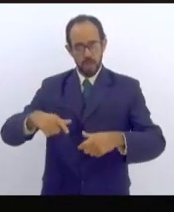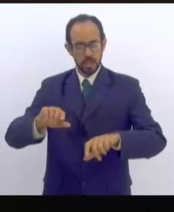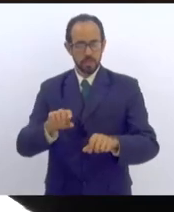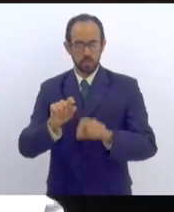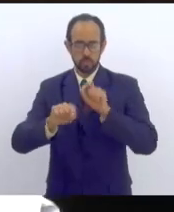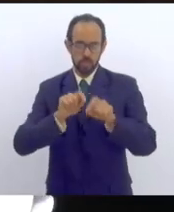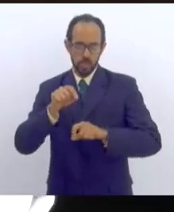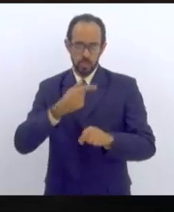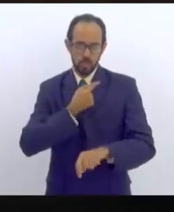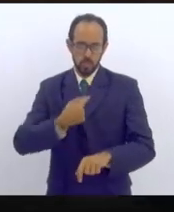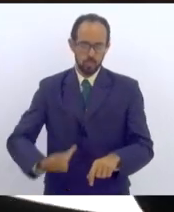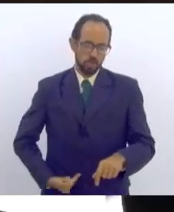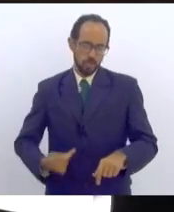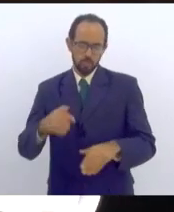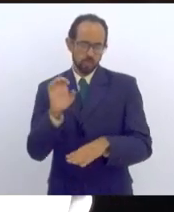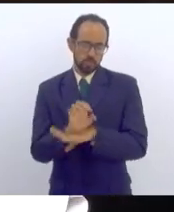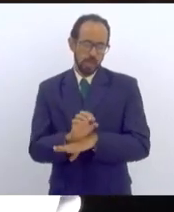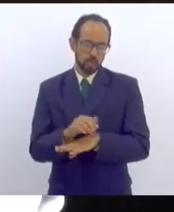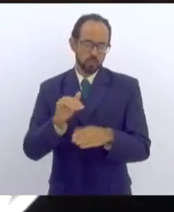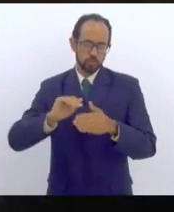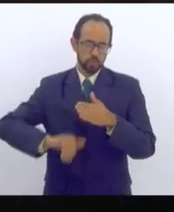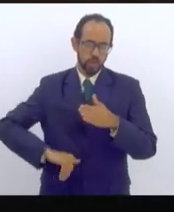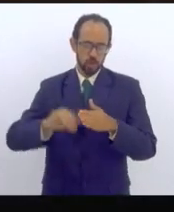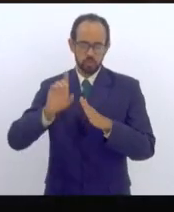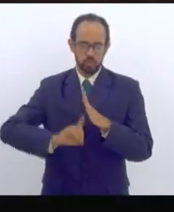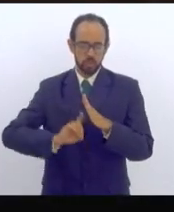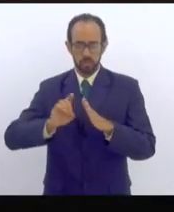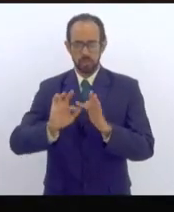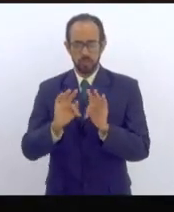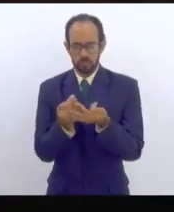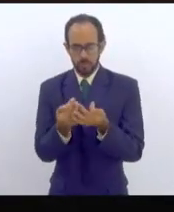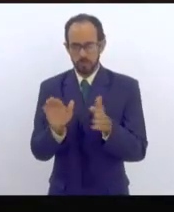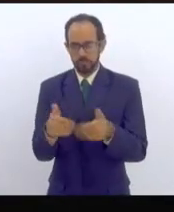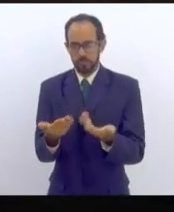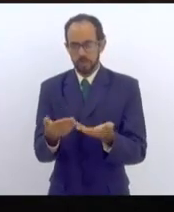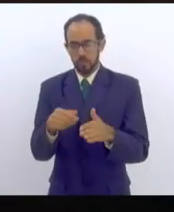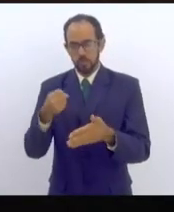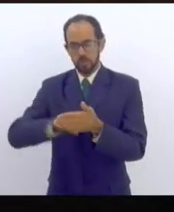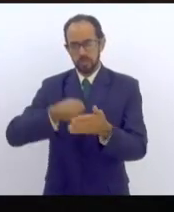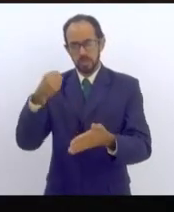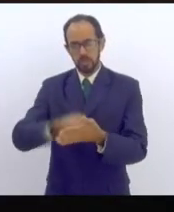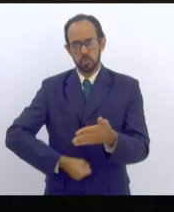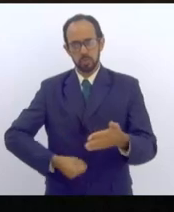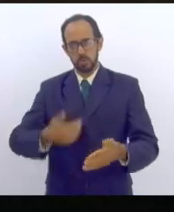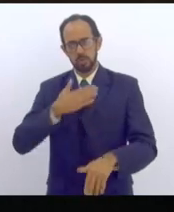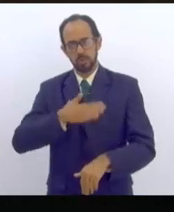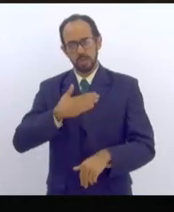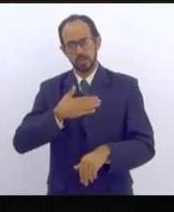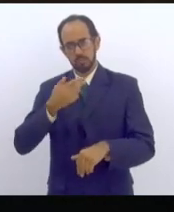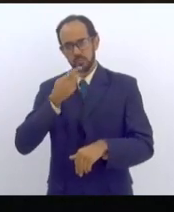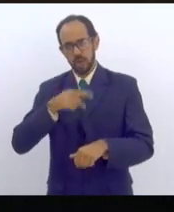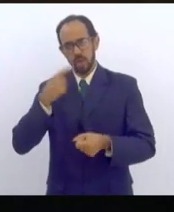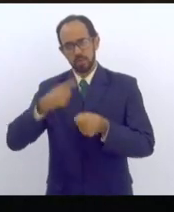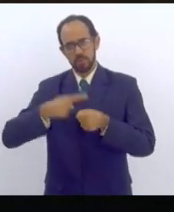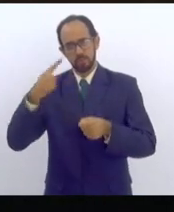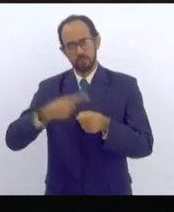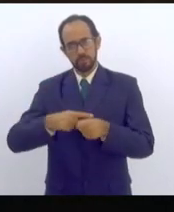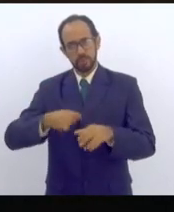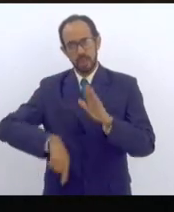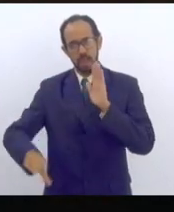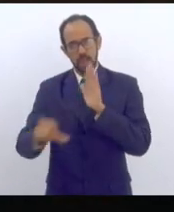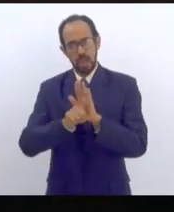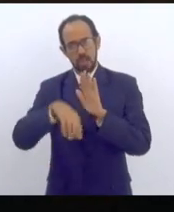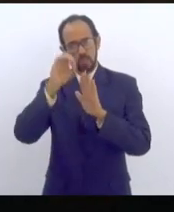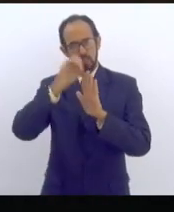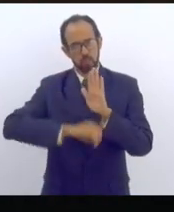o governo do Estado tirar o direito dessas famílias. Então, estou nessa luta, quero falar ao povo de Petrópolis que, além dos ofícios que já enviei,